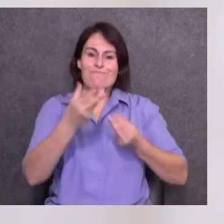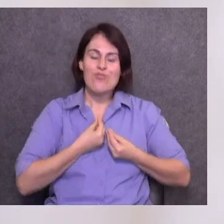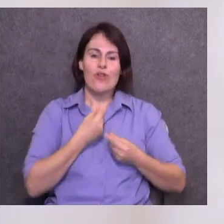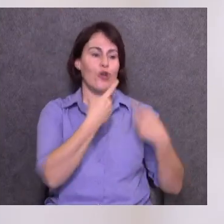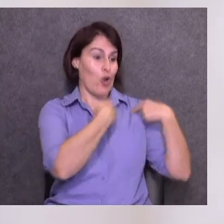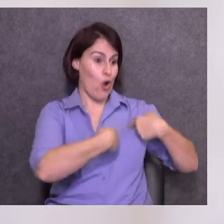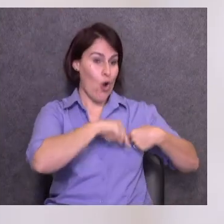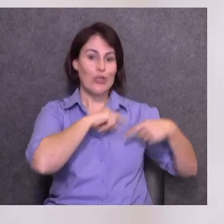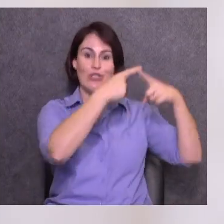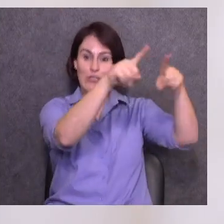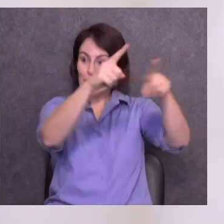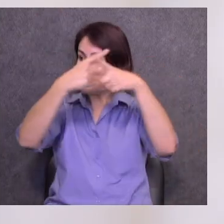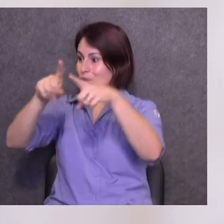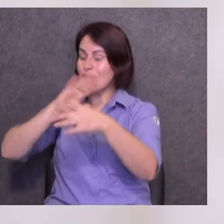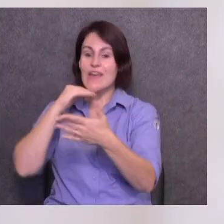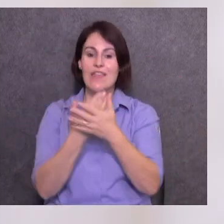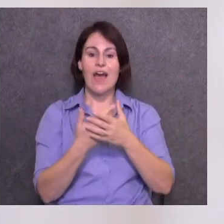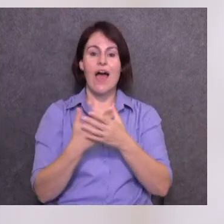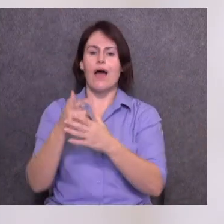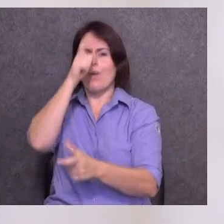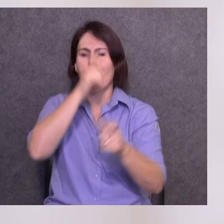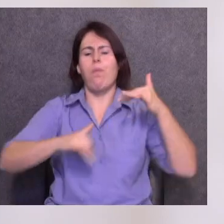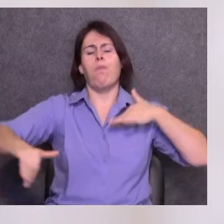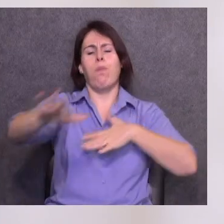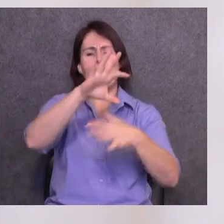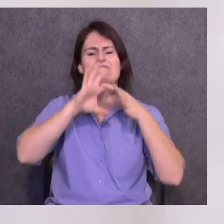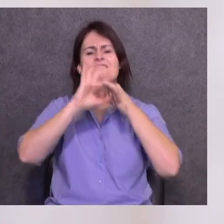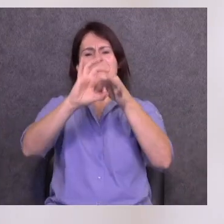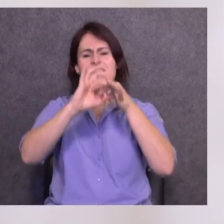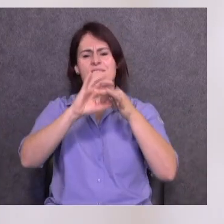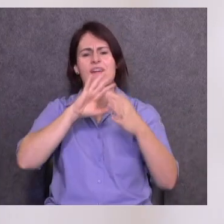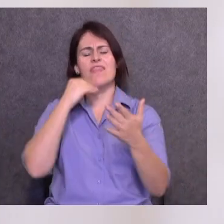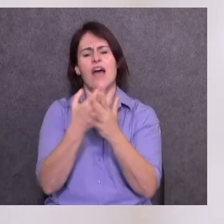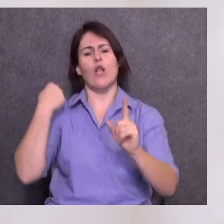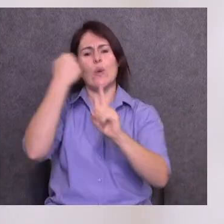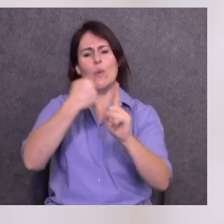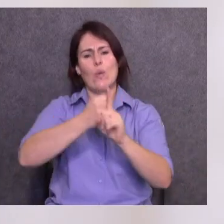diferenças construamos um povo capaz de lutar juntos por um mundo melhor.